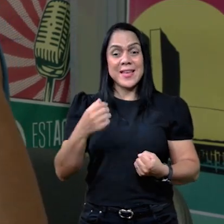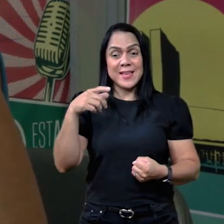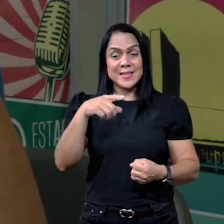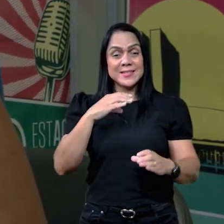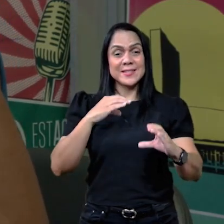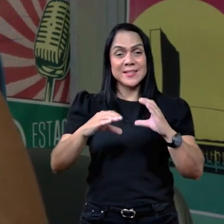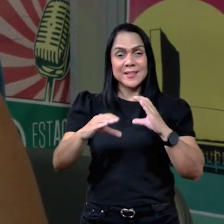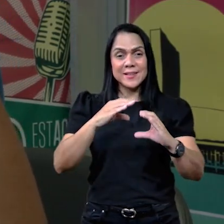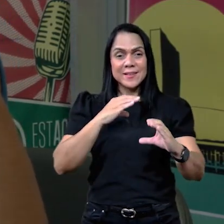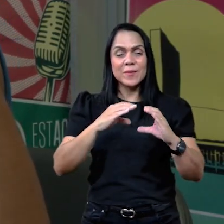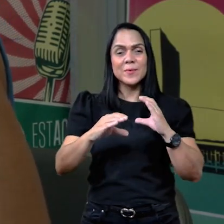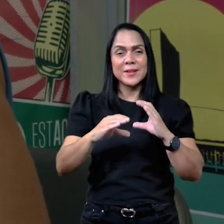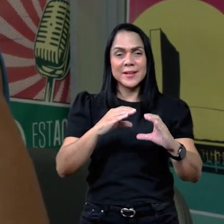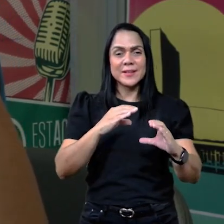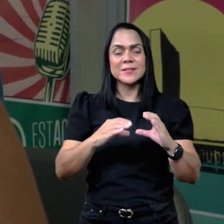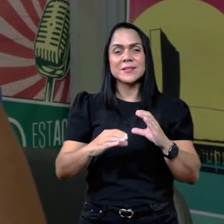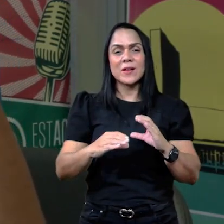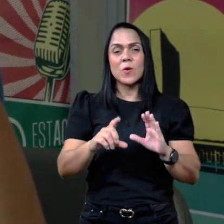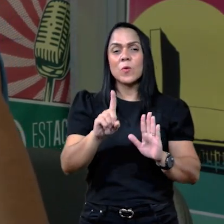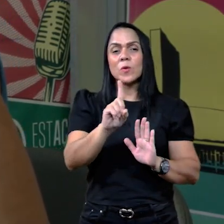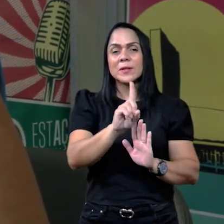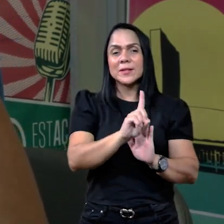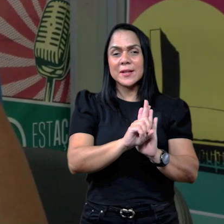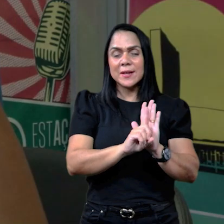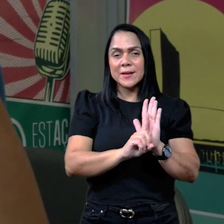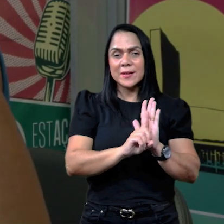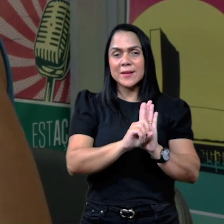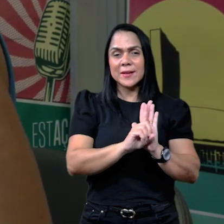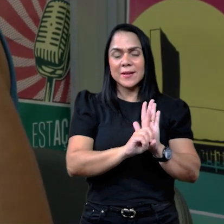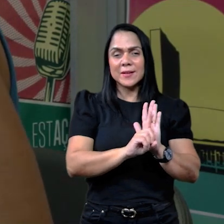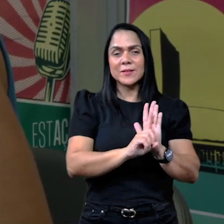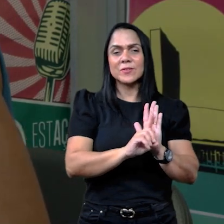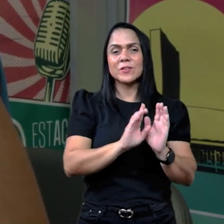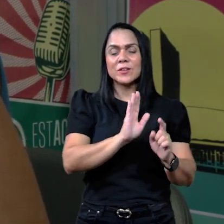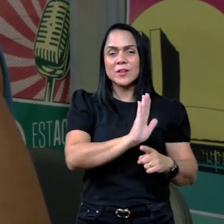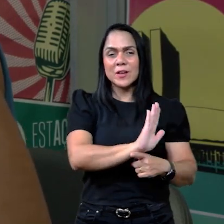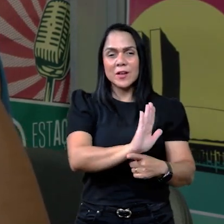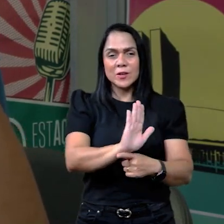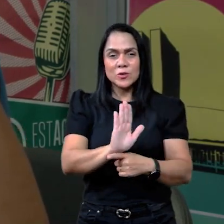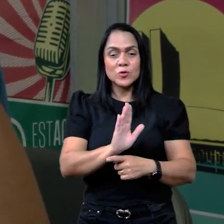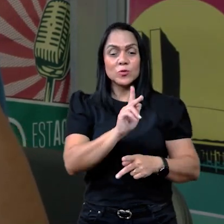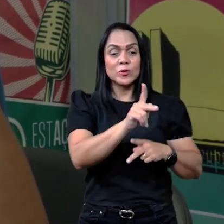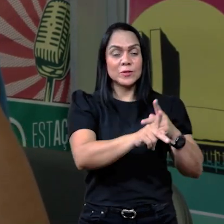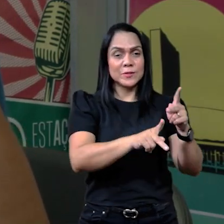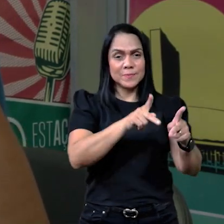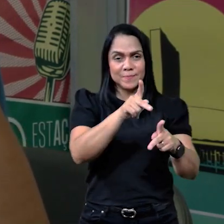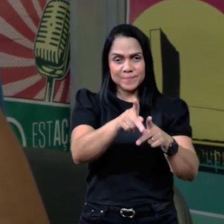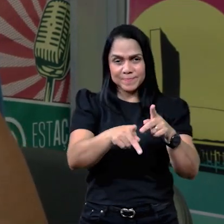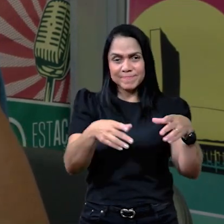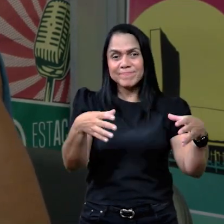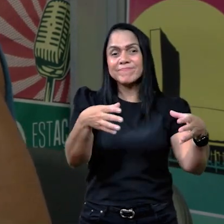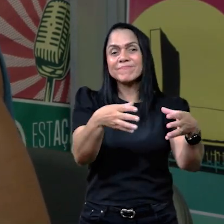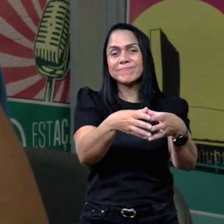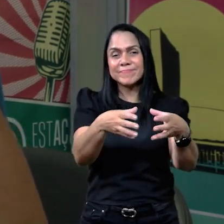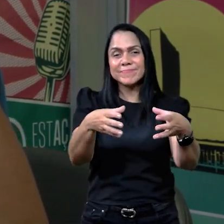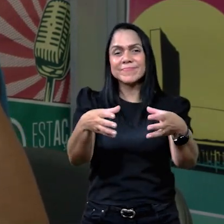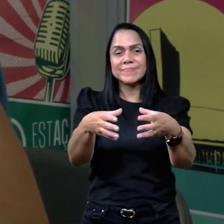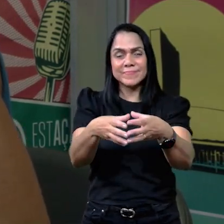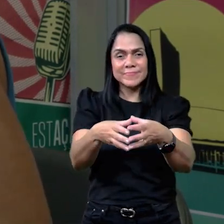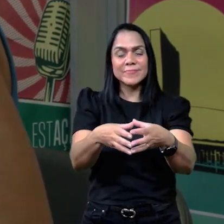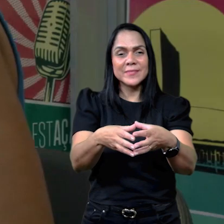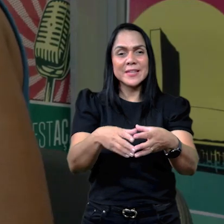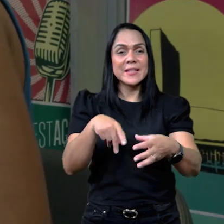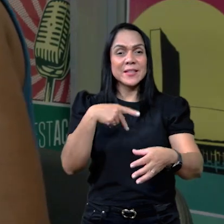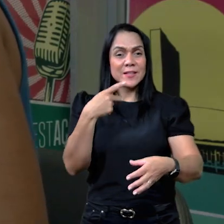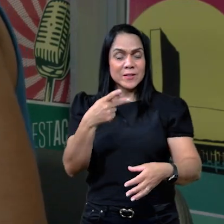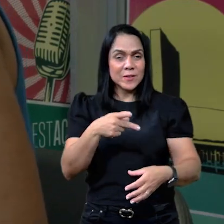decreto 12.278, que institui a Política Nacional para Povos e Comunidades Tradicionais de Terreiro de Matriz Africana,